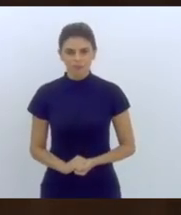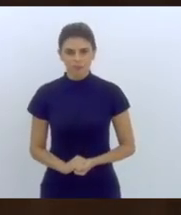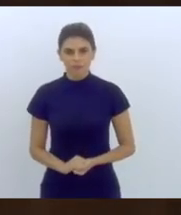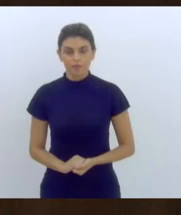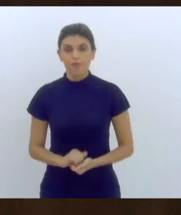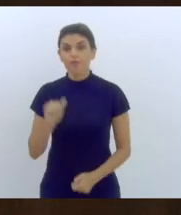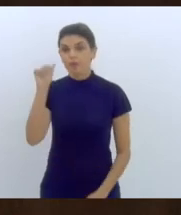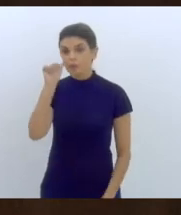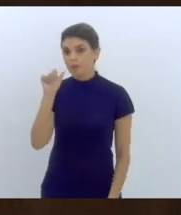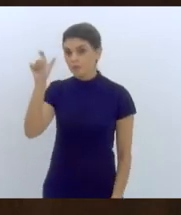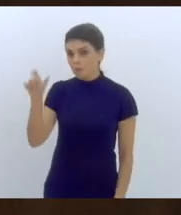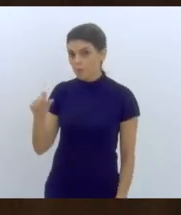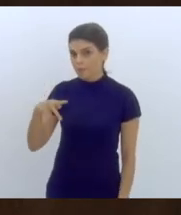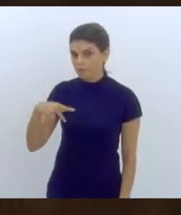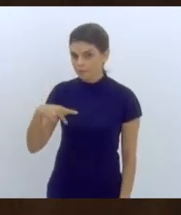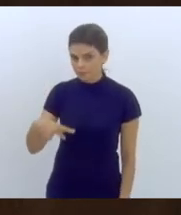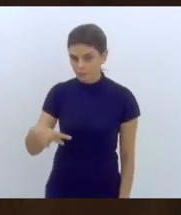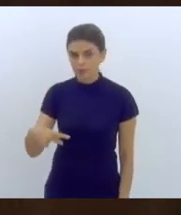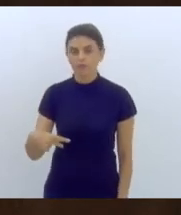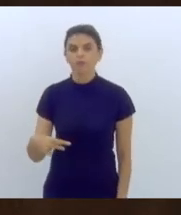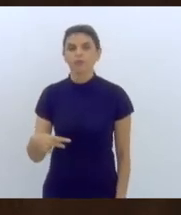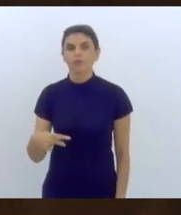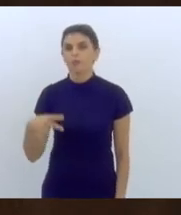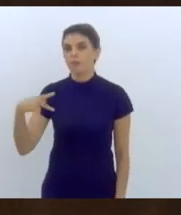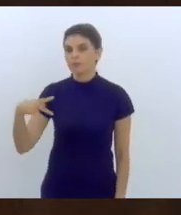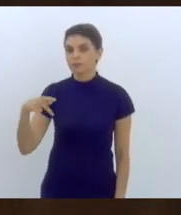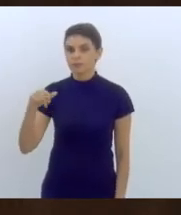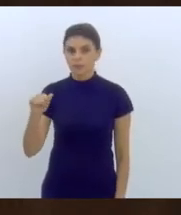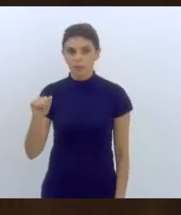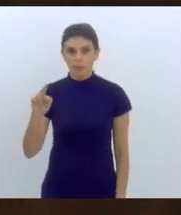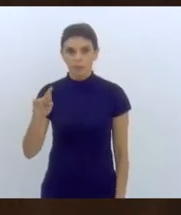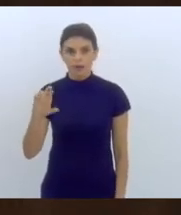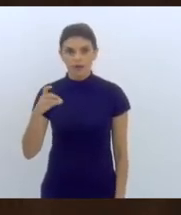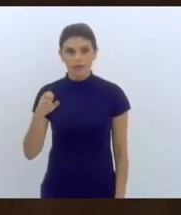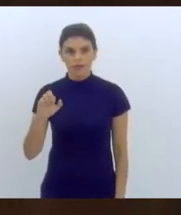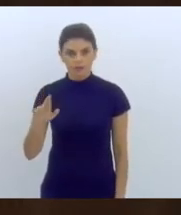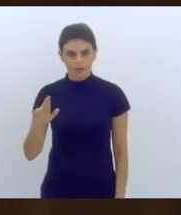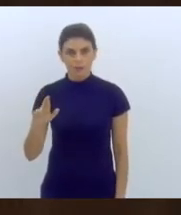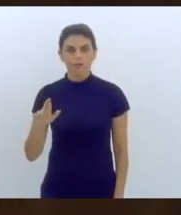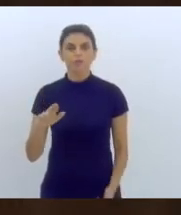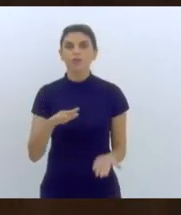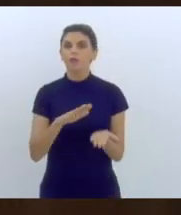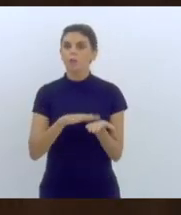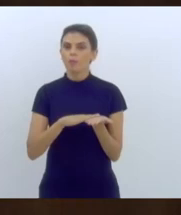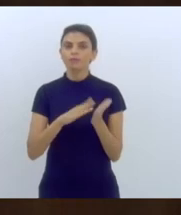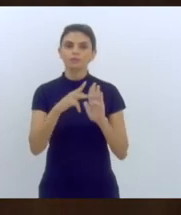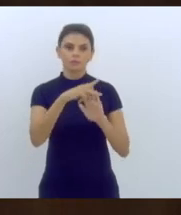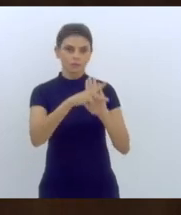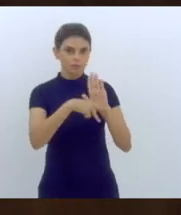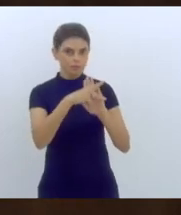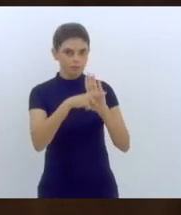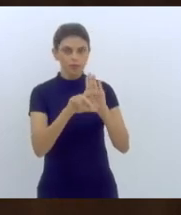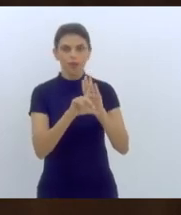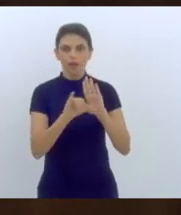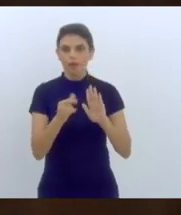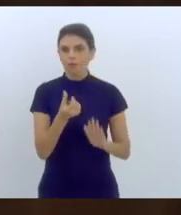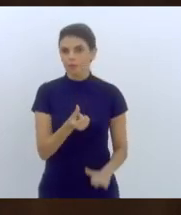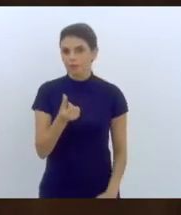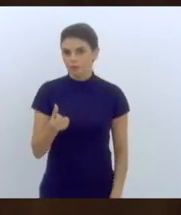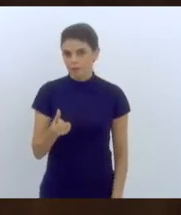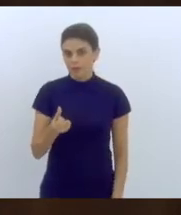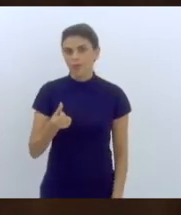Senhora presidente, parecer sobre projeto de lei 6514